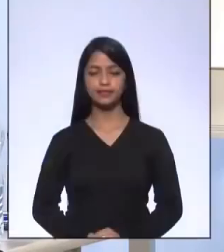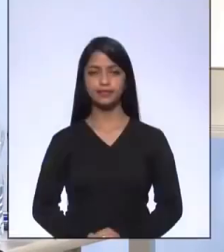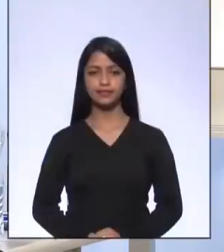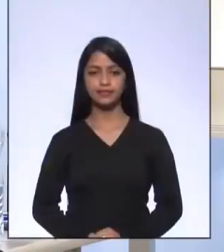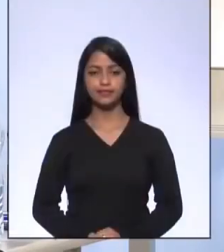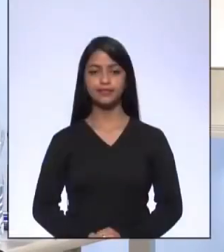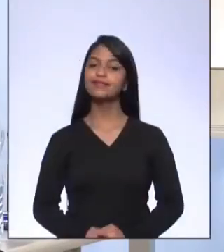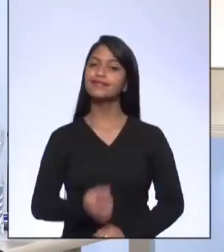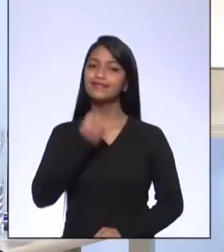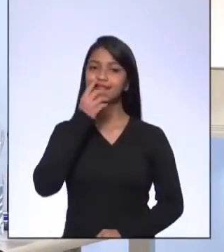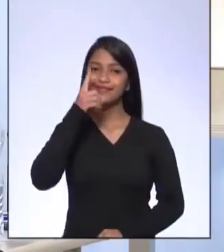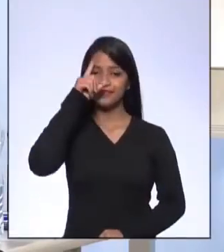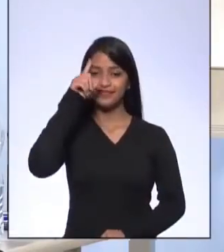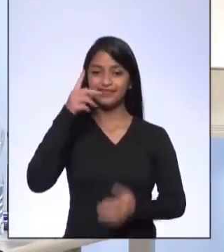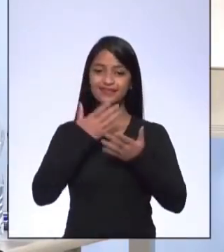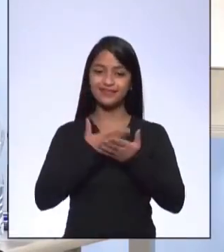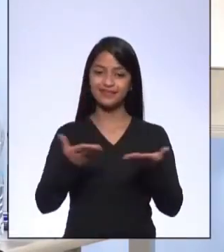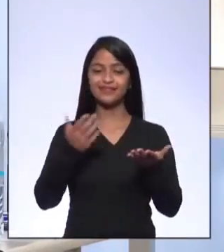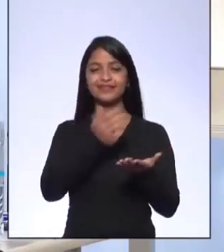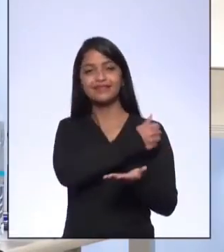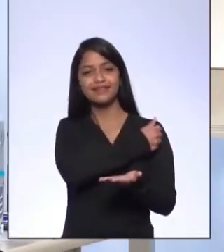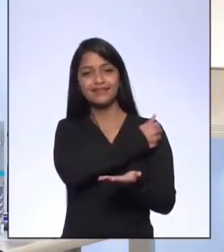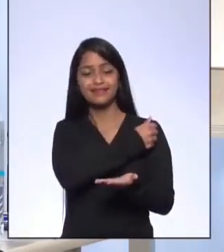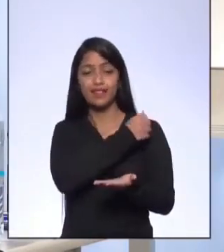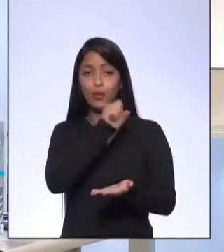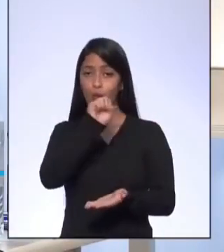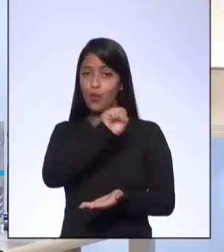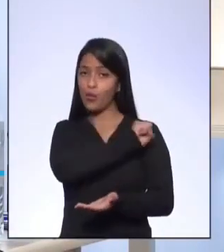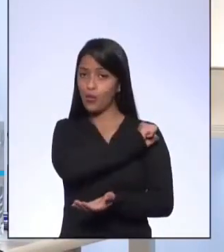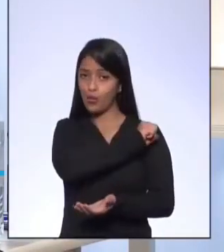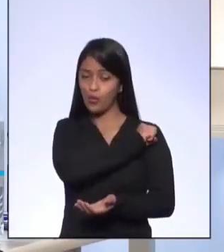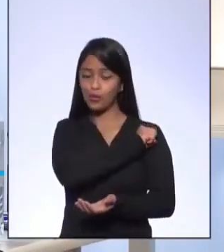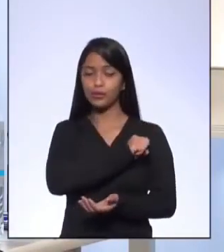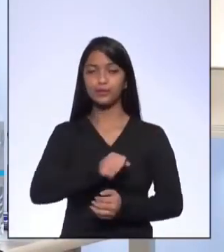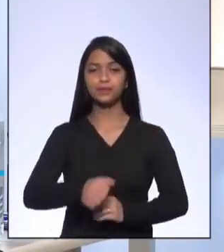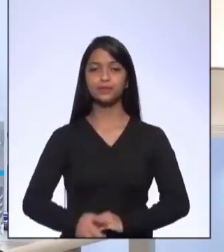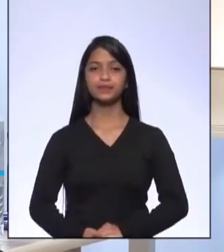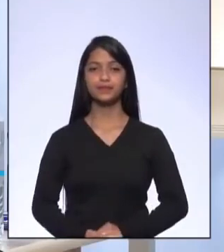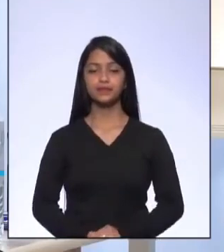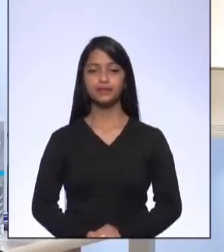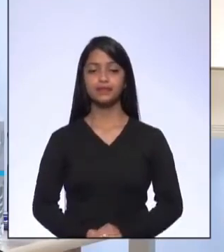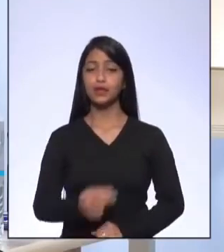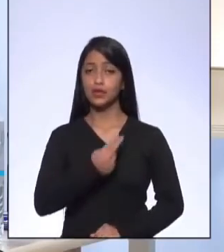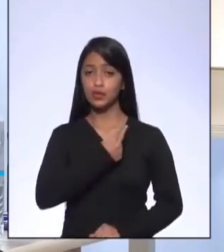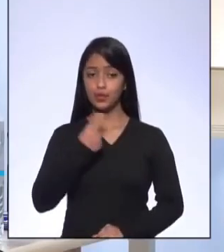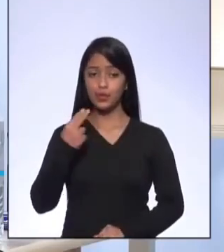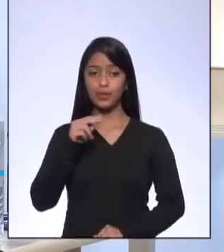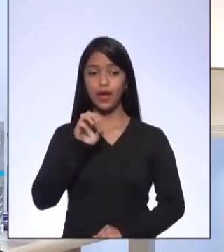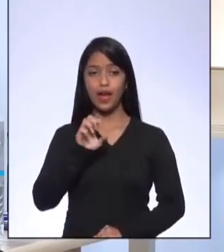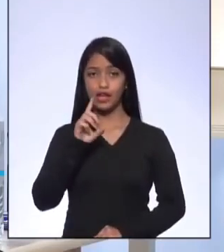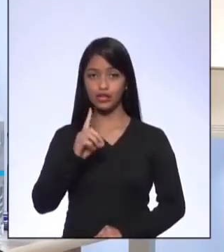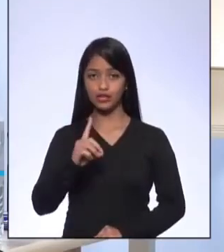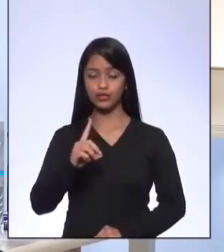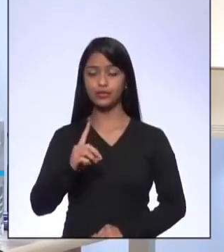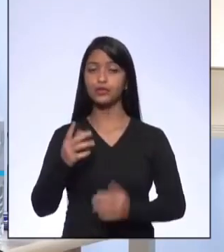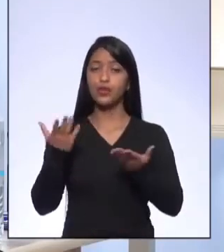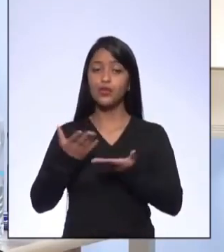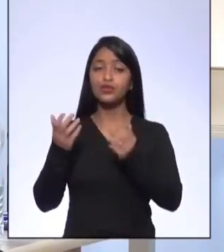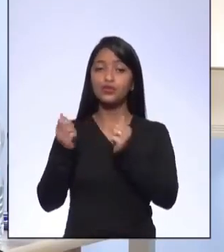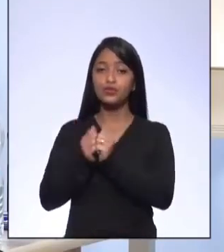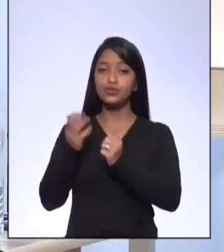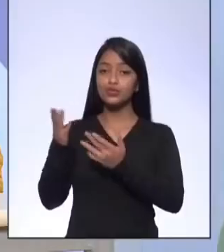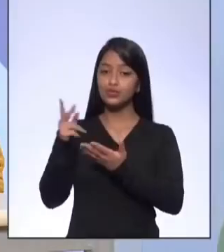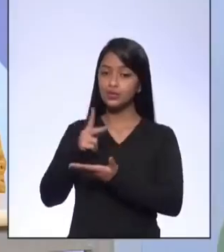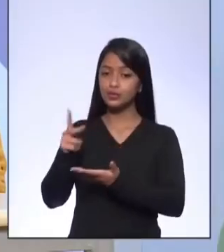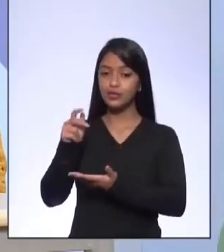Bom dia, alunos do oitavo ano. Good morning, students from the eighth grade. I'm Ed, meu nome é Ed. Eu estou aqui com a professora